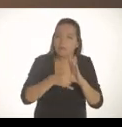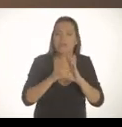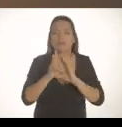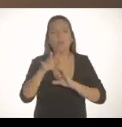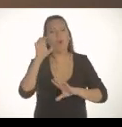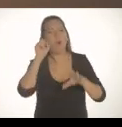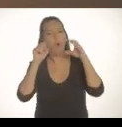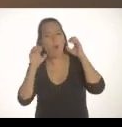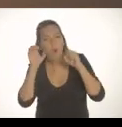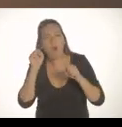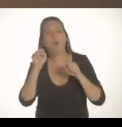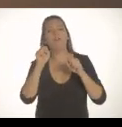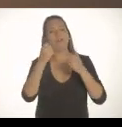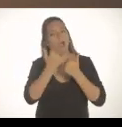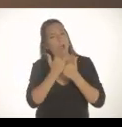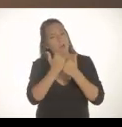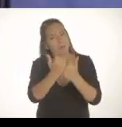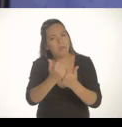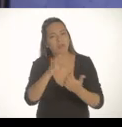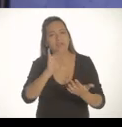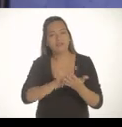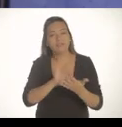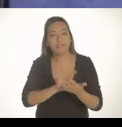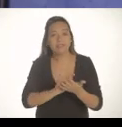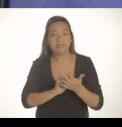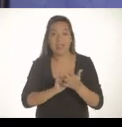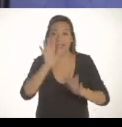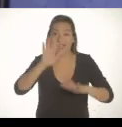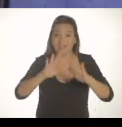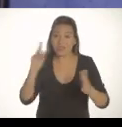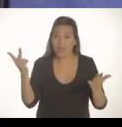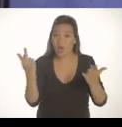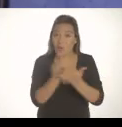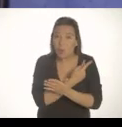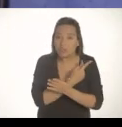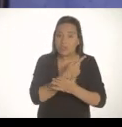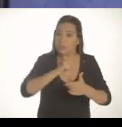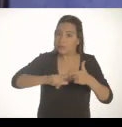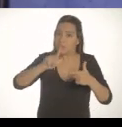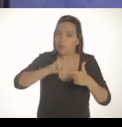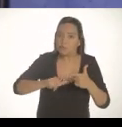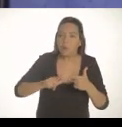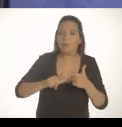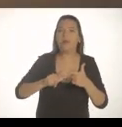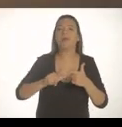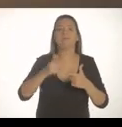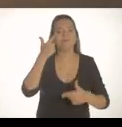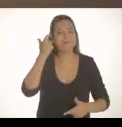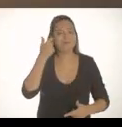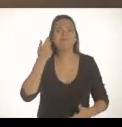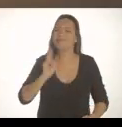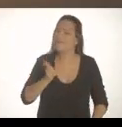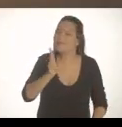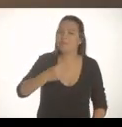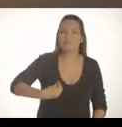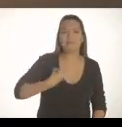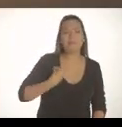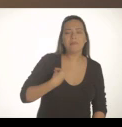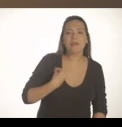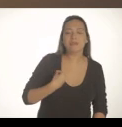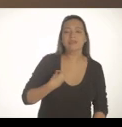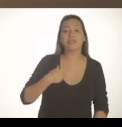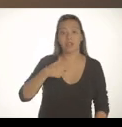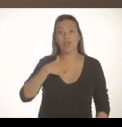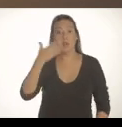ele vai, escuta, ele acolhe. Em dias duros, de extrema violência e dor, ele se fez presente. Eu entendo